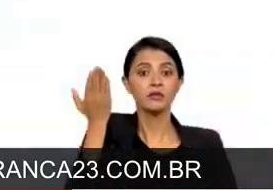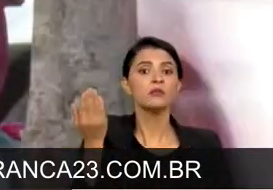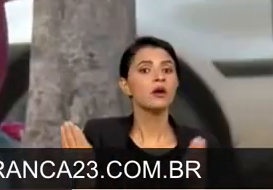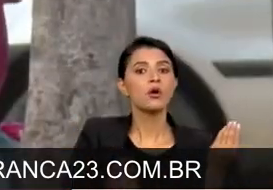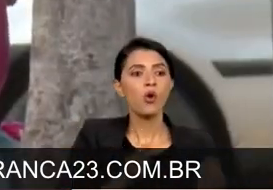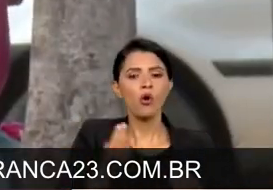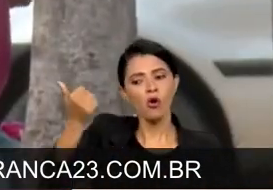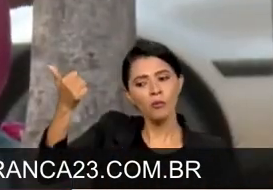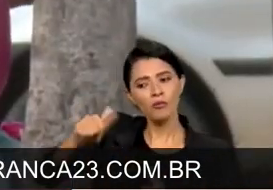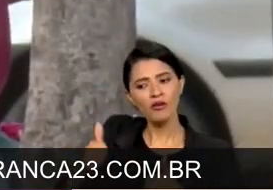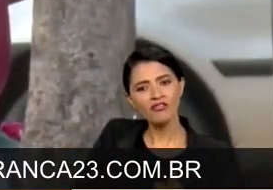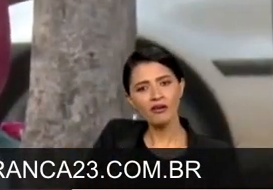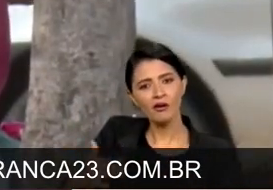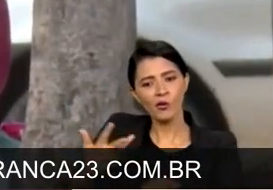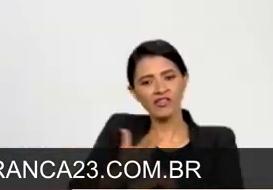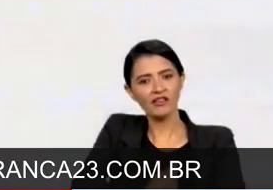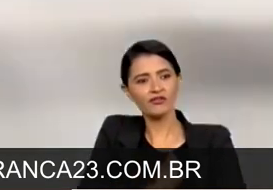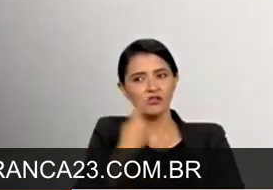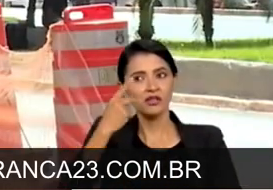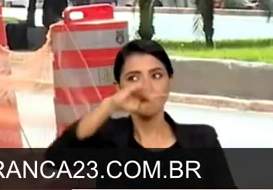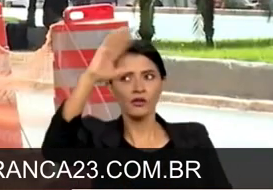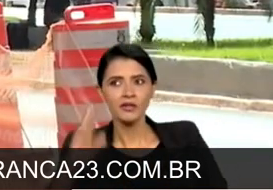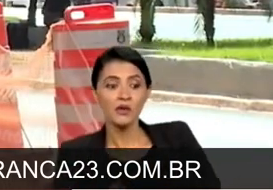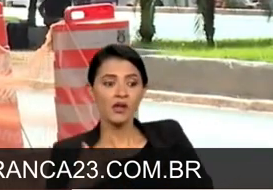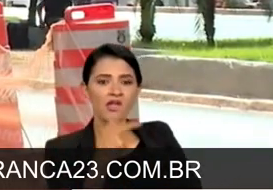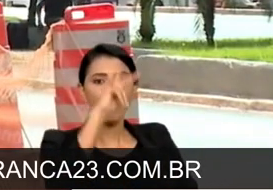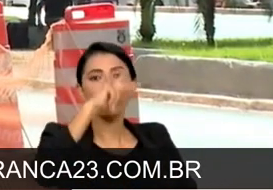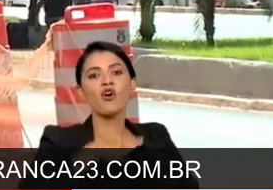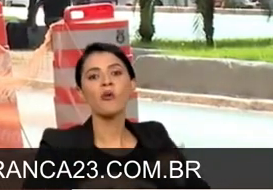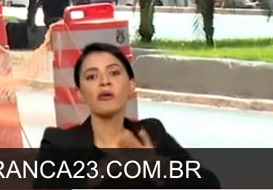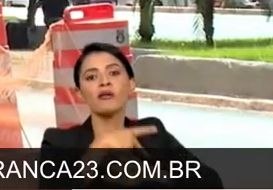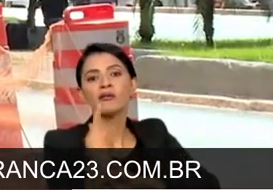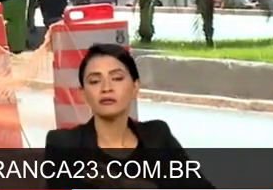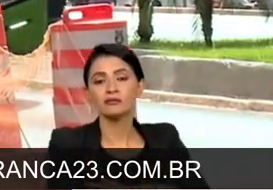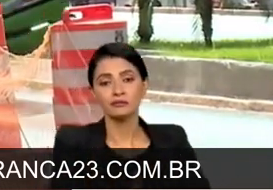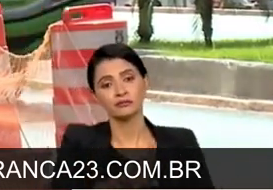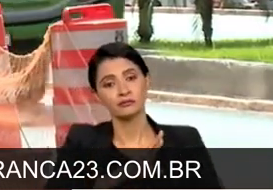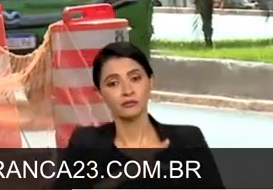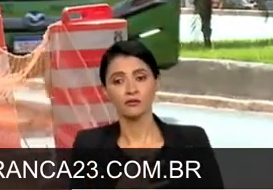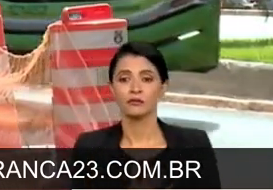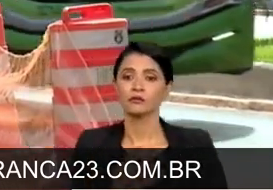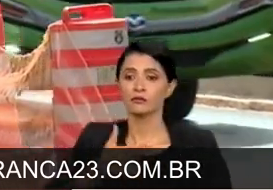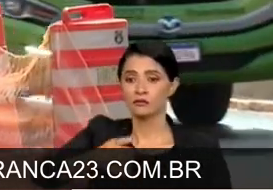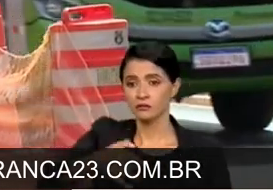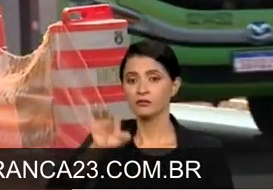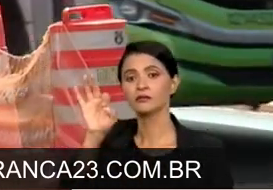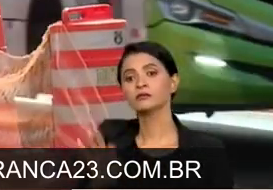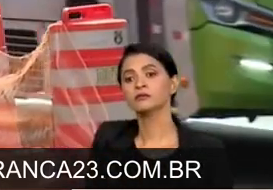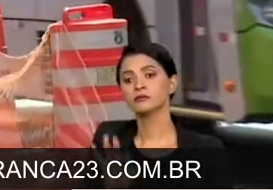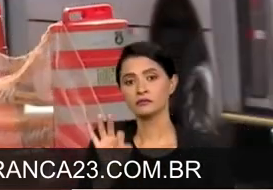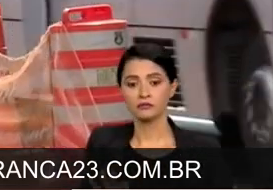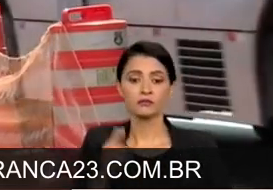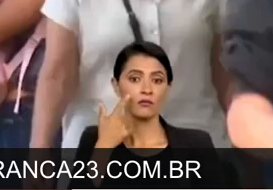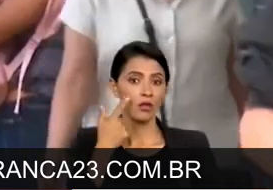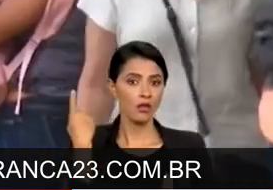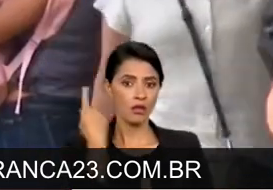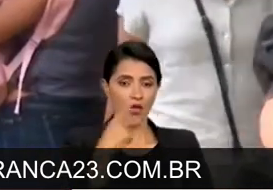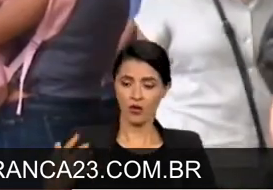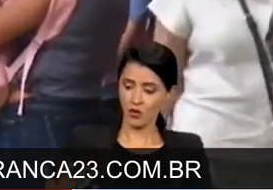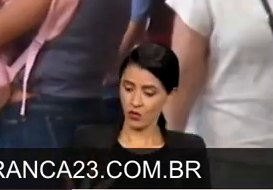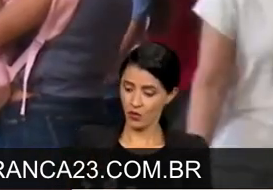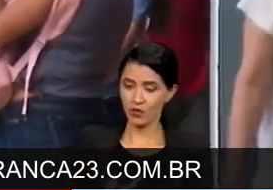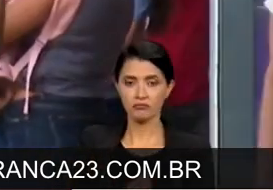de vida no Brasil e a delas próprias. O resultado indica que 47% da população considera sua